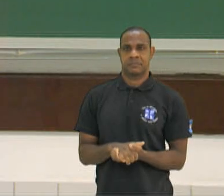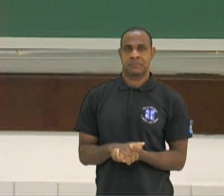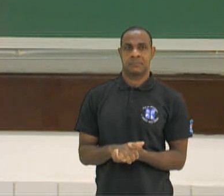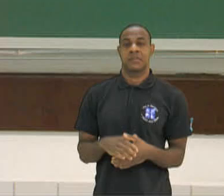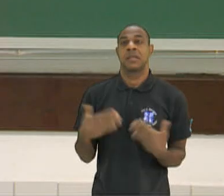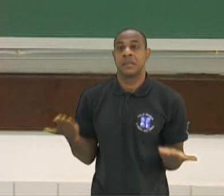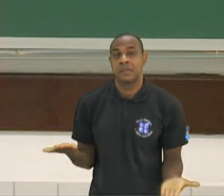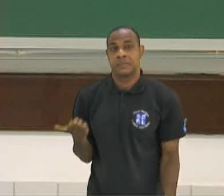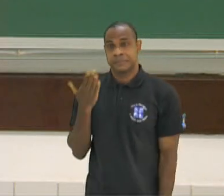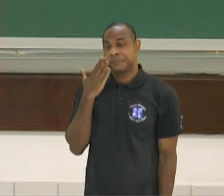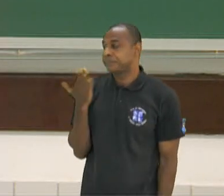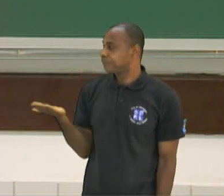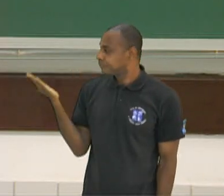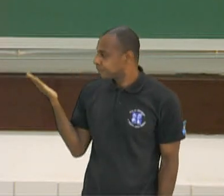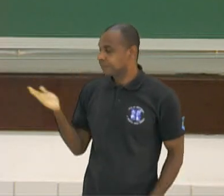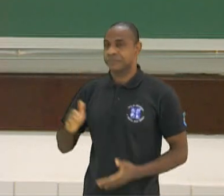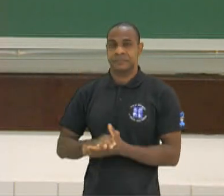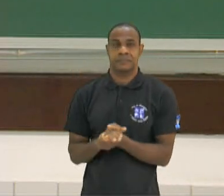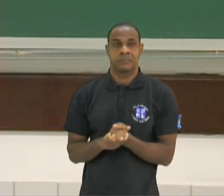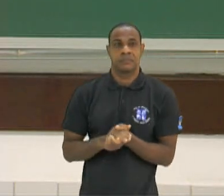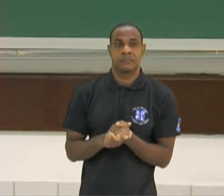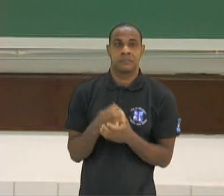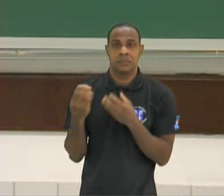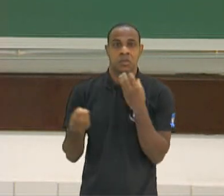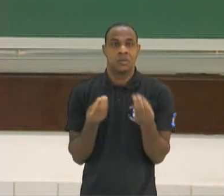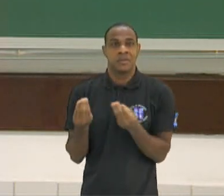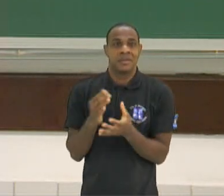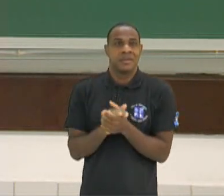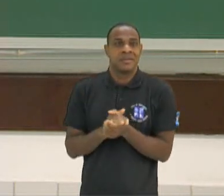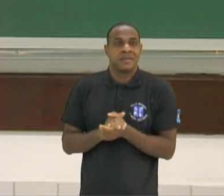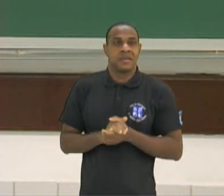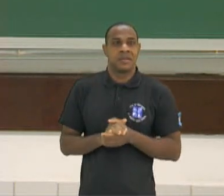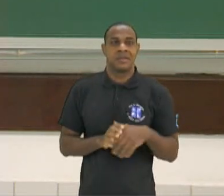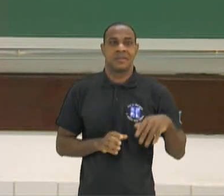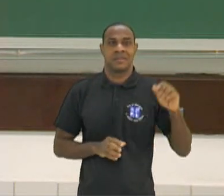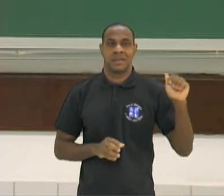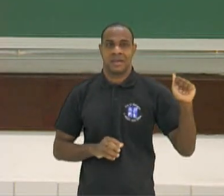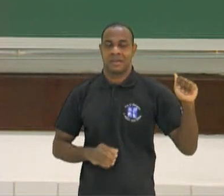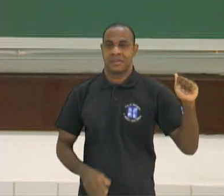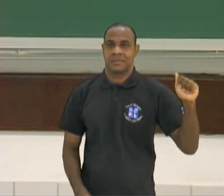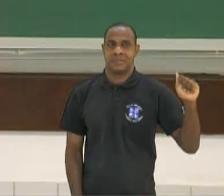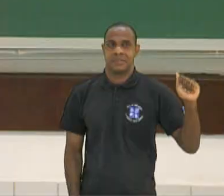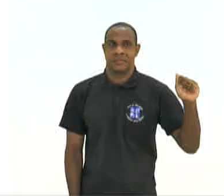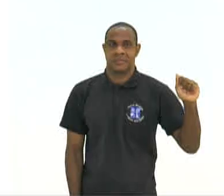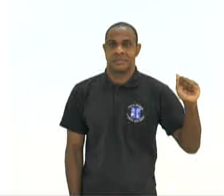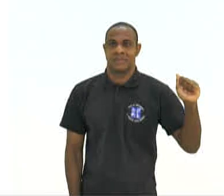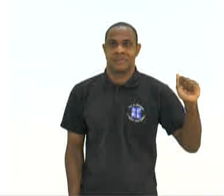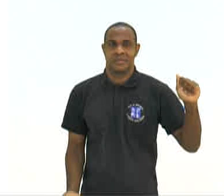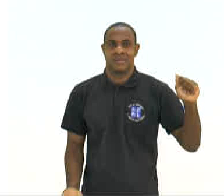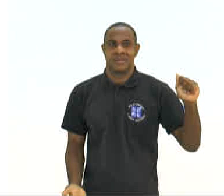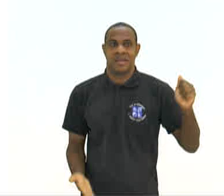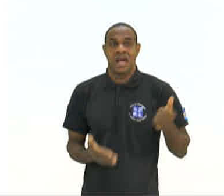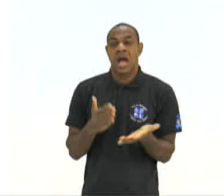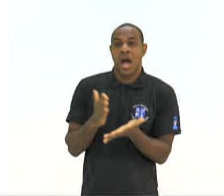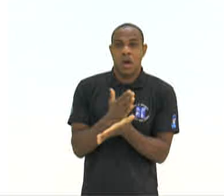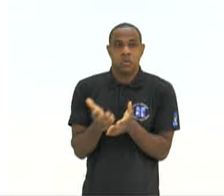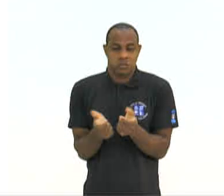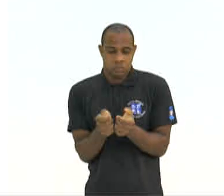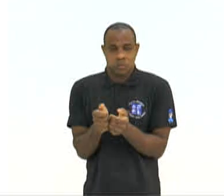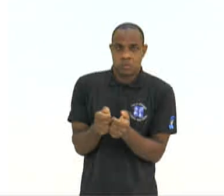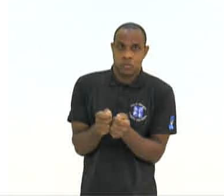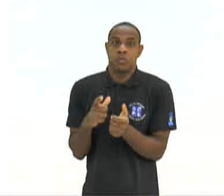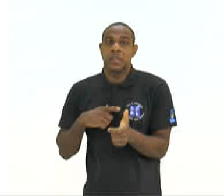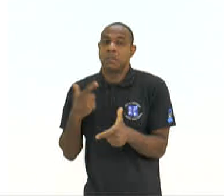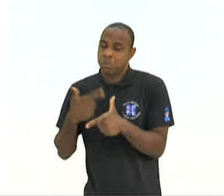Olha lá, thought video games cause troubles than benefits. alguns jogos de videogames